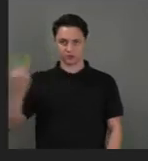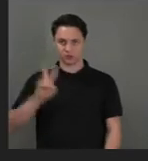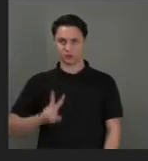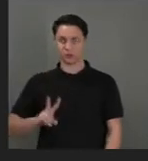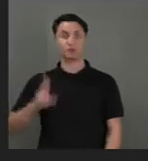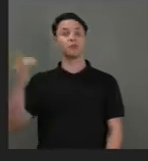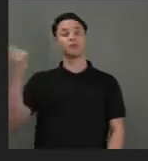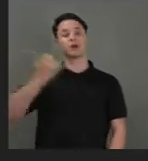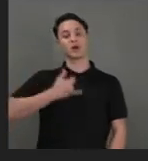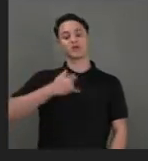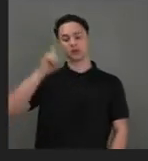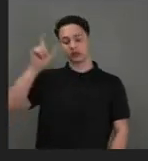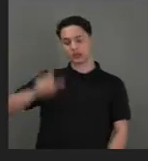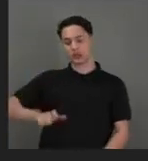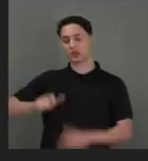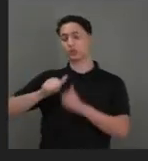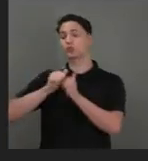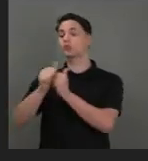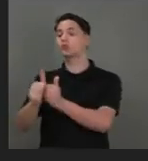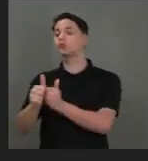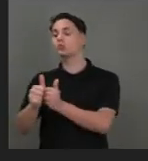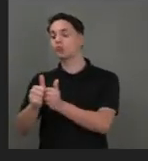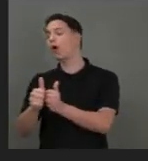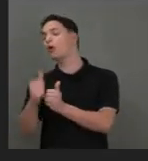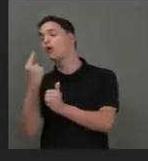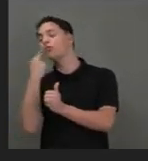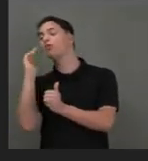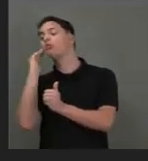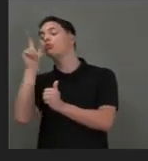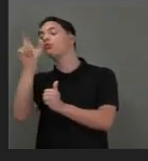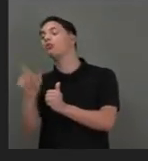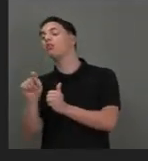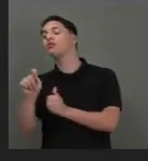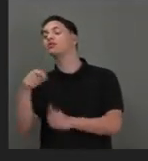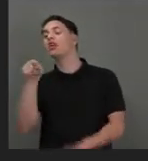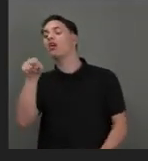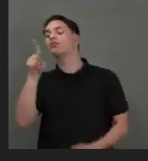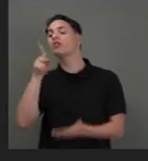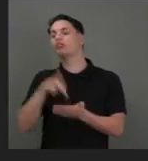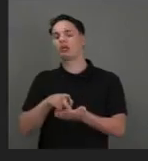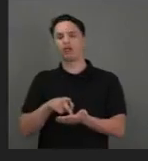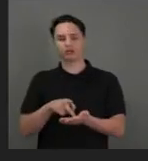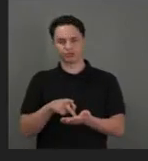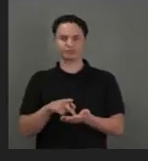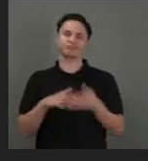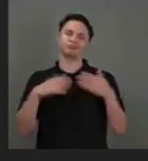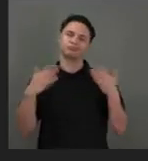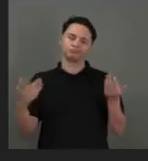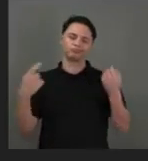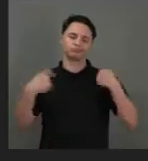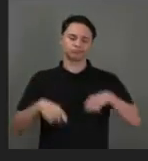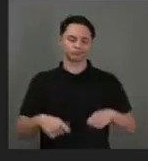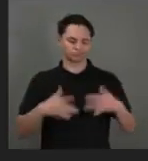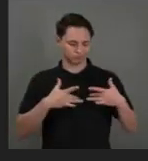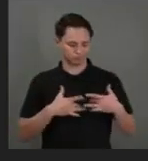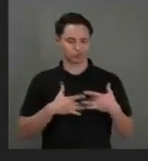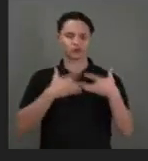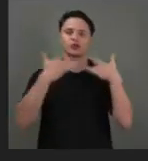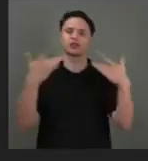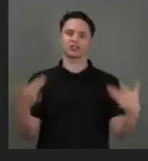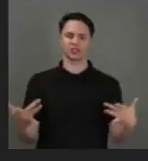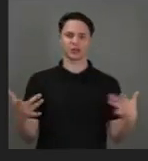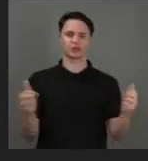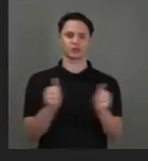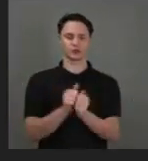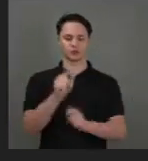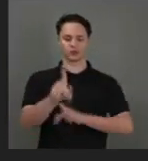quem andas, que eu te direi quem és. Nós precisamos, senhor presidente, ser solidários aos nossos irmãos